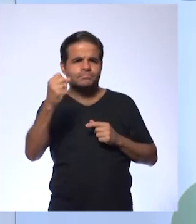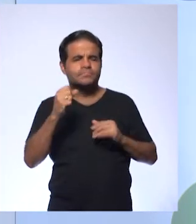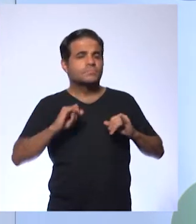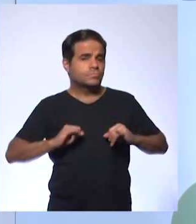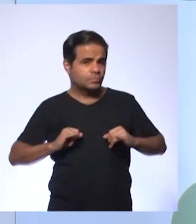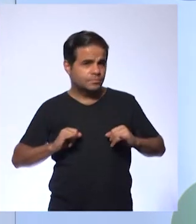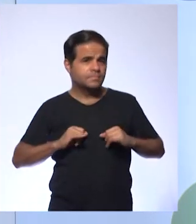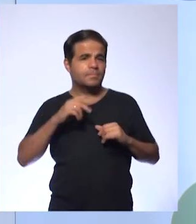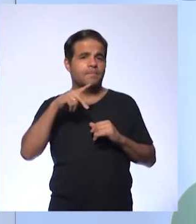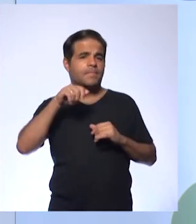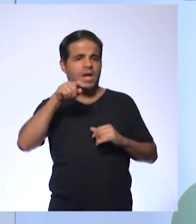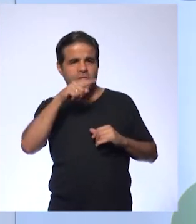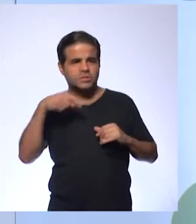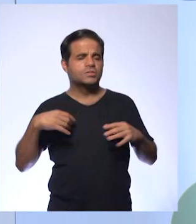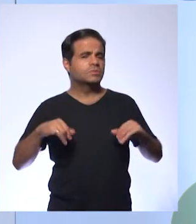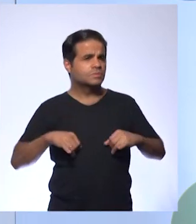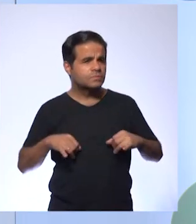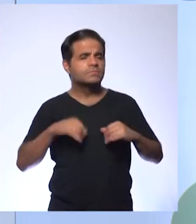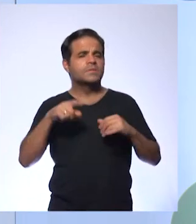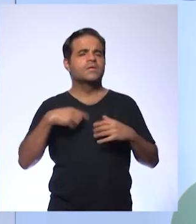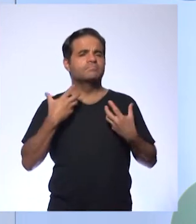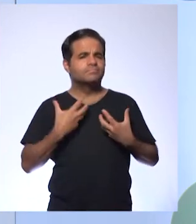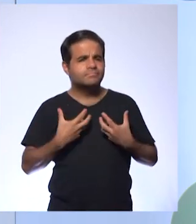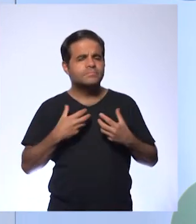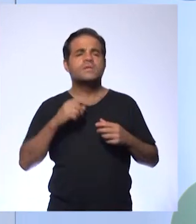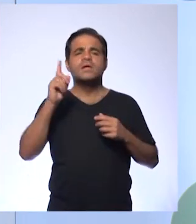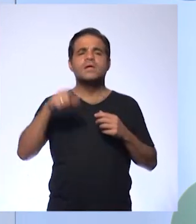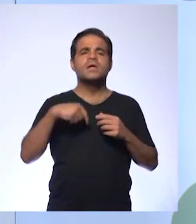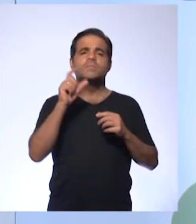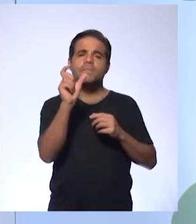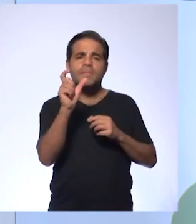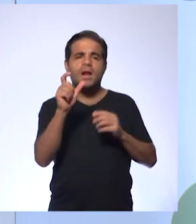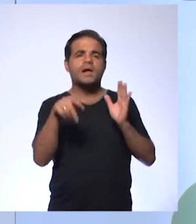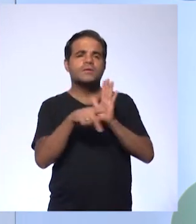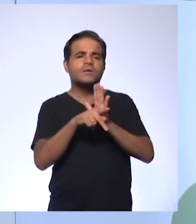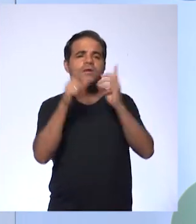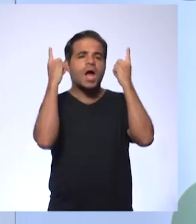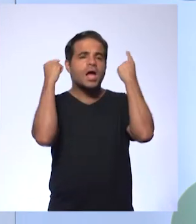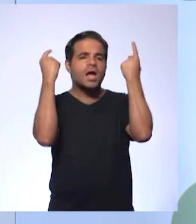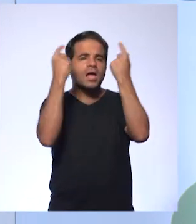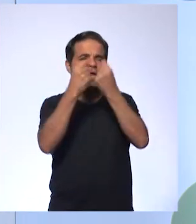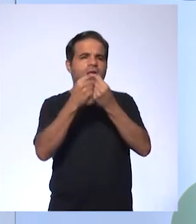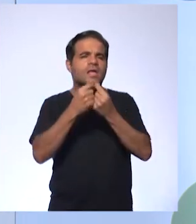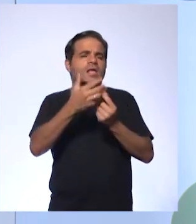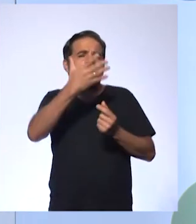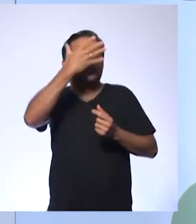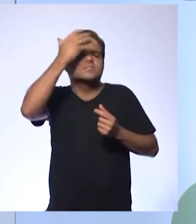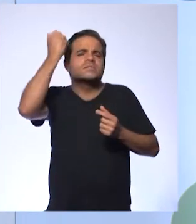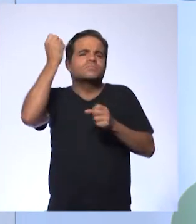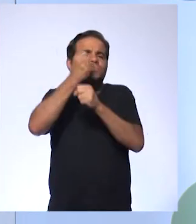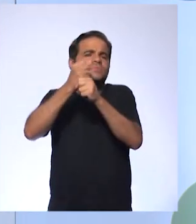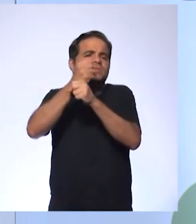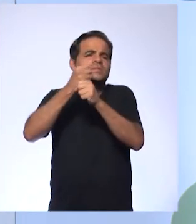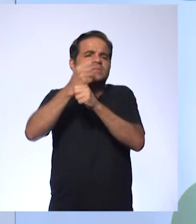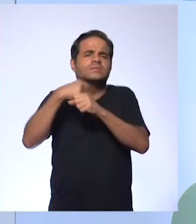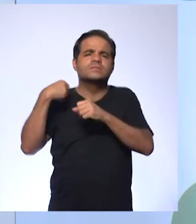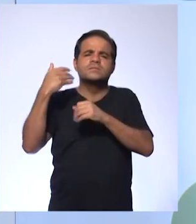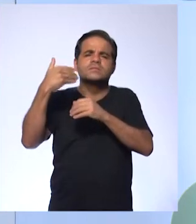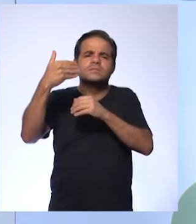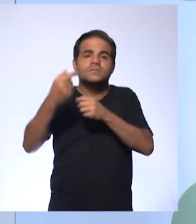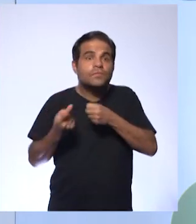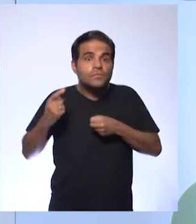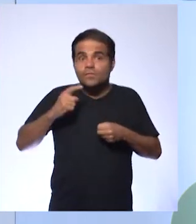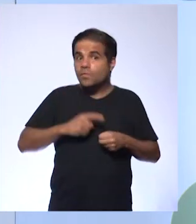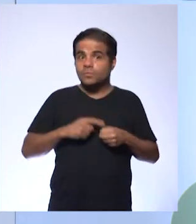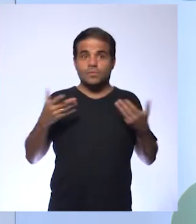que paixão é sofrimento, padecer. E é uma palavra de origem grega que ficou esquecida durante muito tempo, né, e voltou com